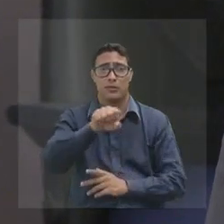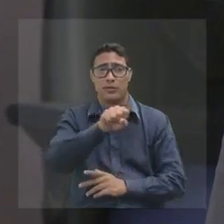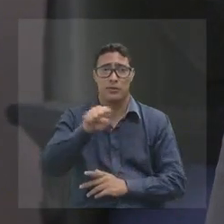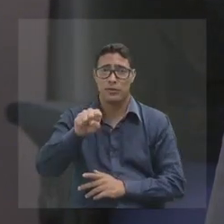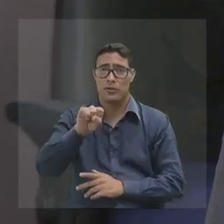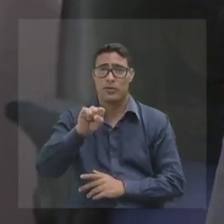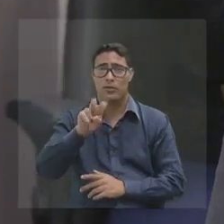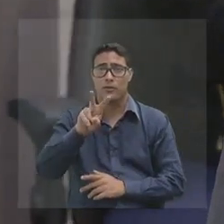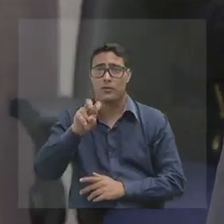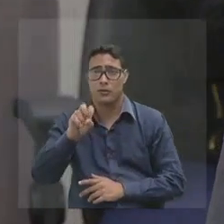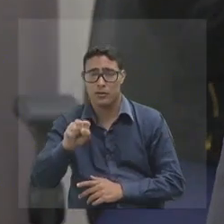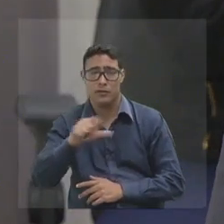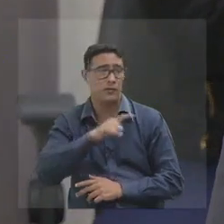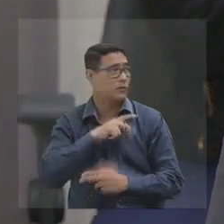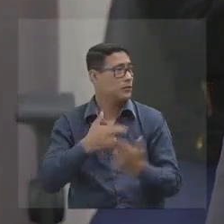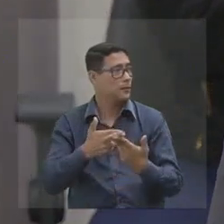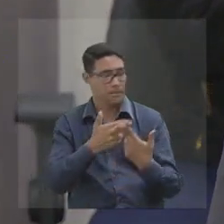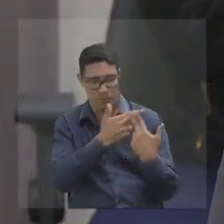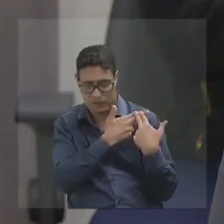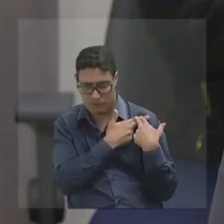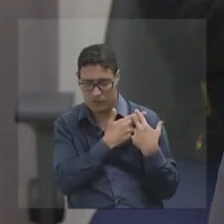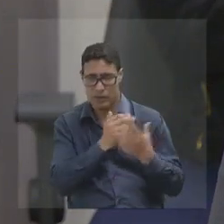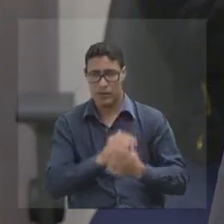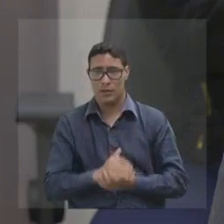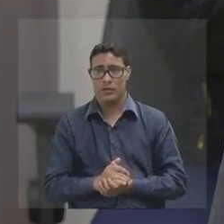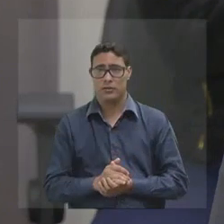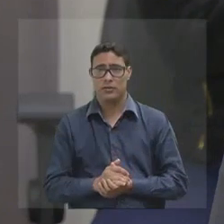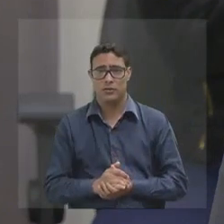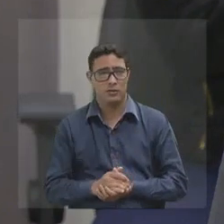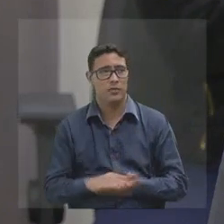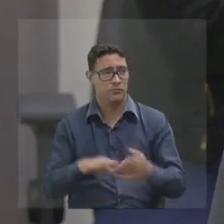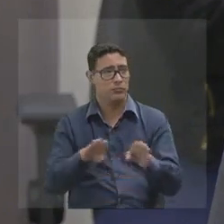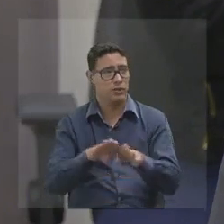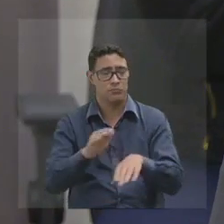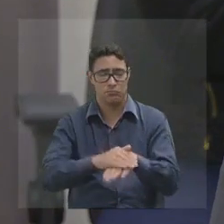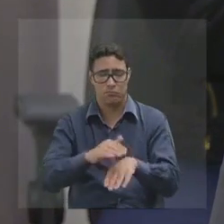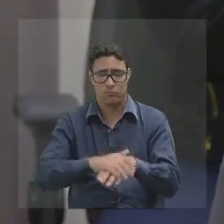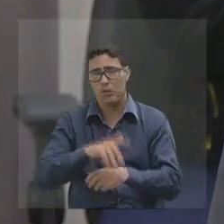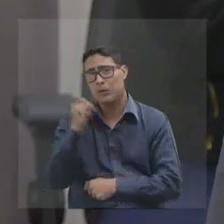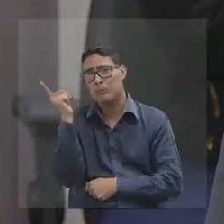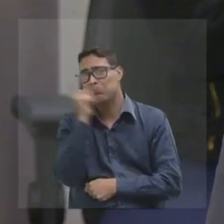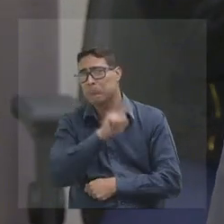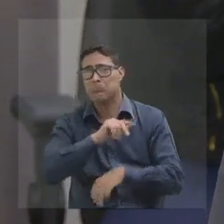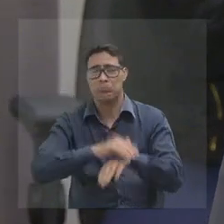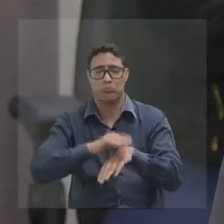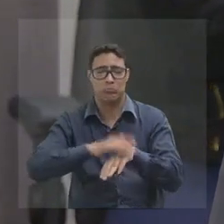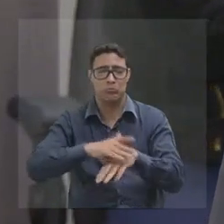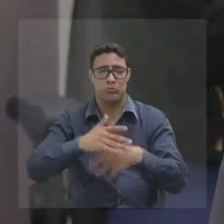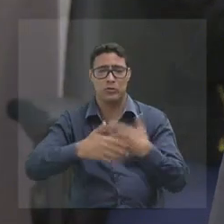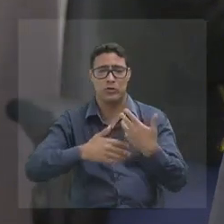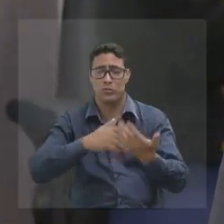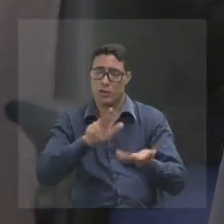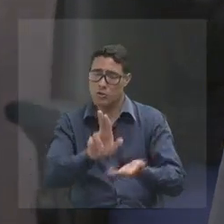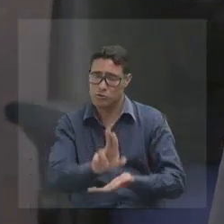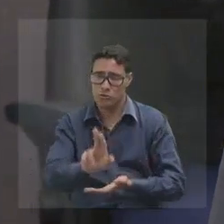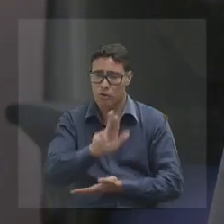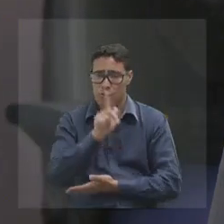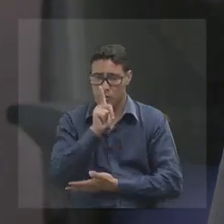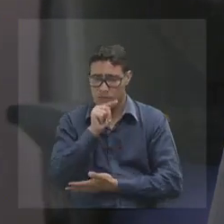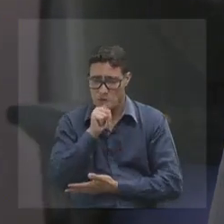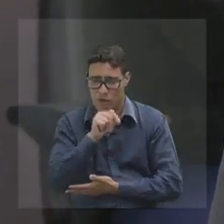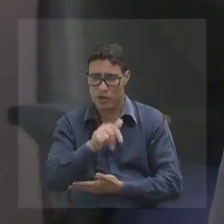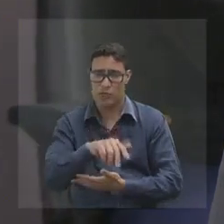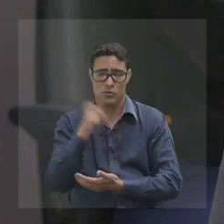sobre Nossa responsabilidade Como Eu mencionei nós conseguimos concluir o passivo de autorização de água conseguimos